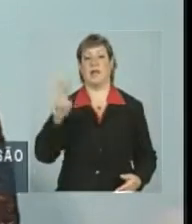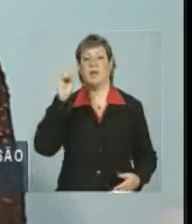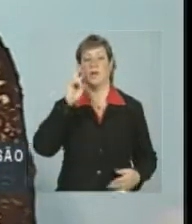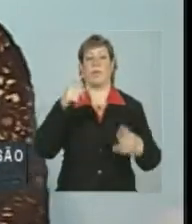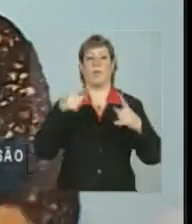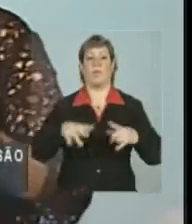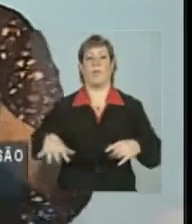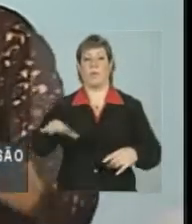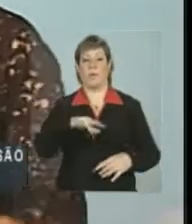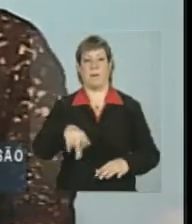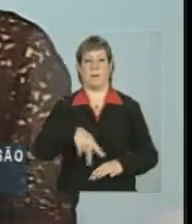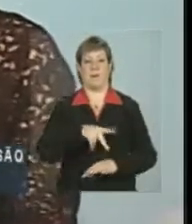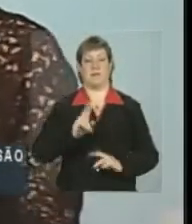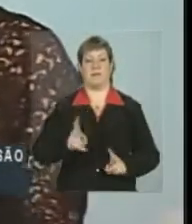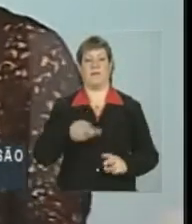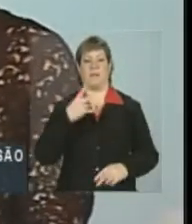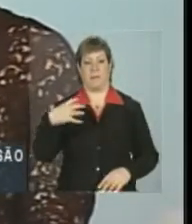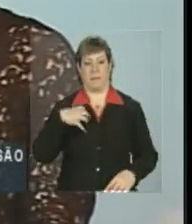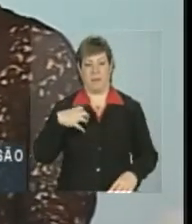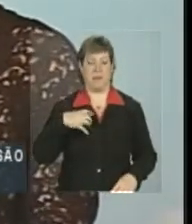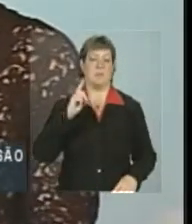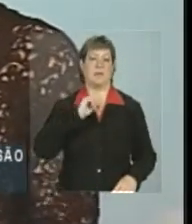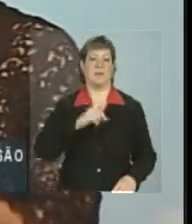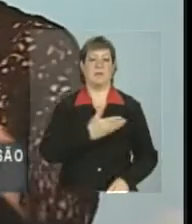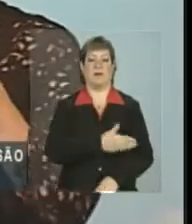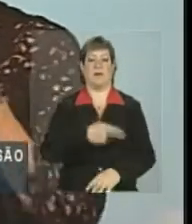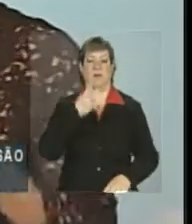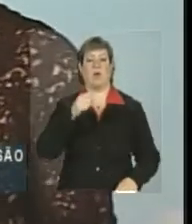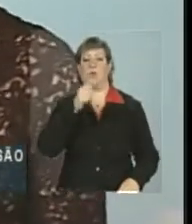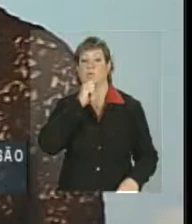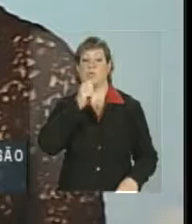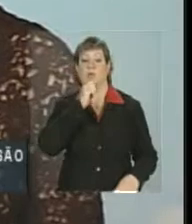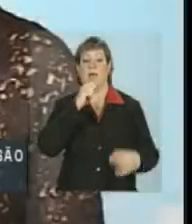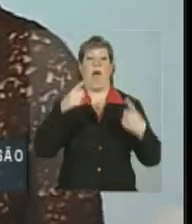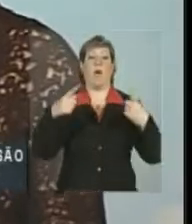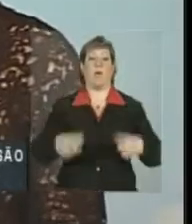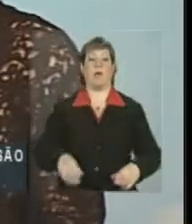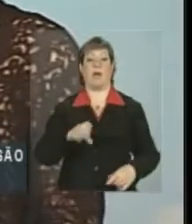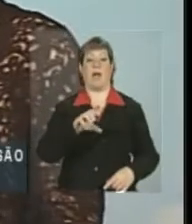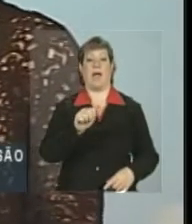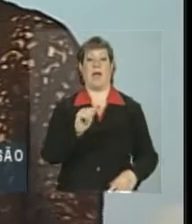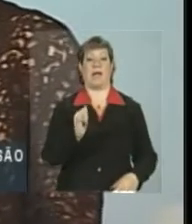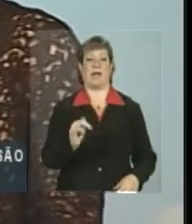do país, Bahia e Minas Gerais: não tem onde cair morto.